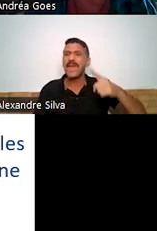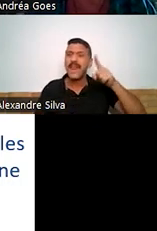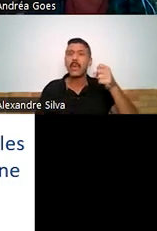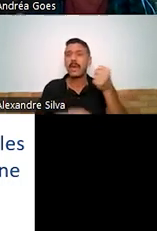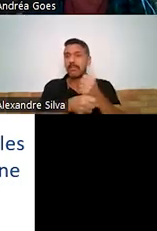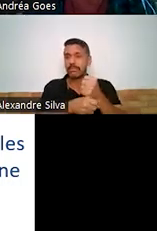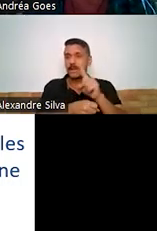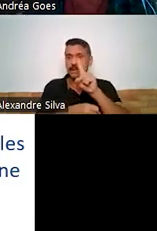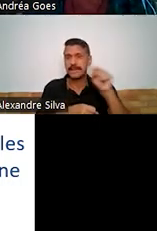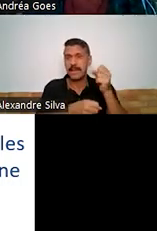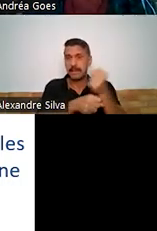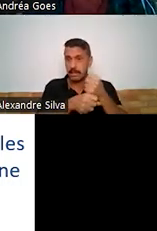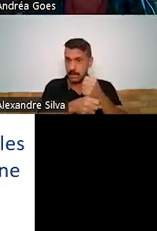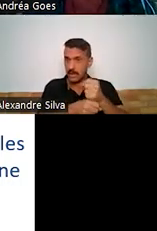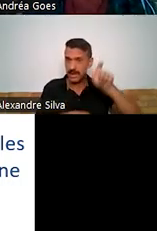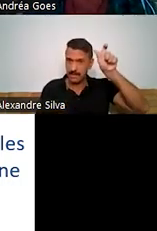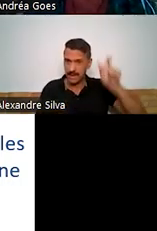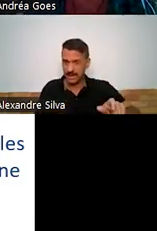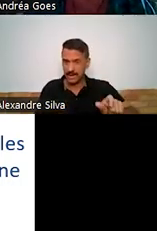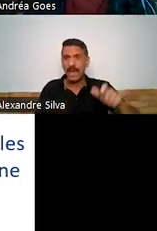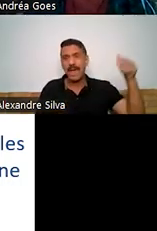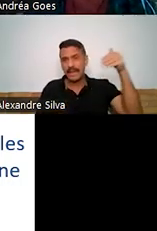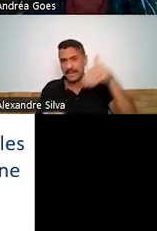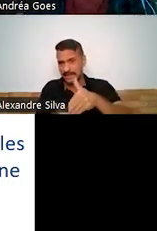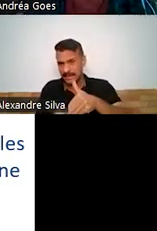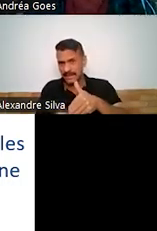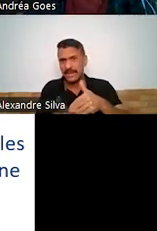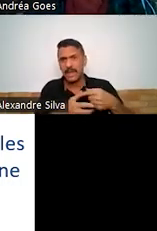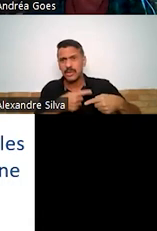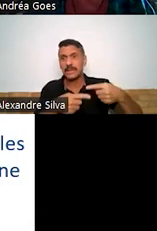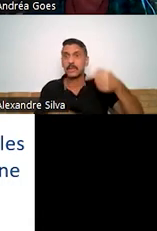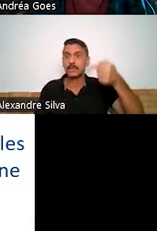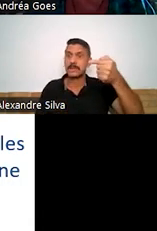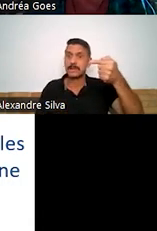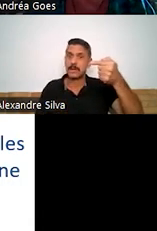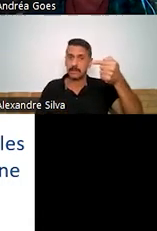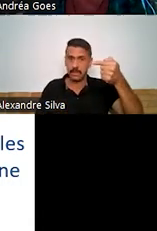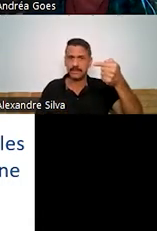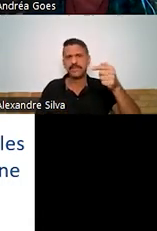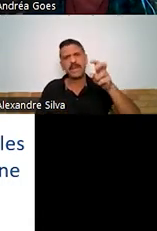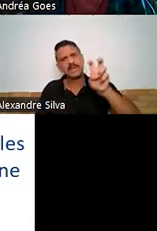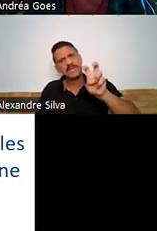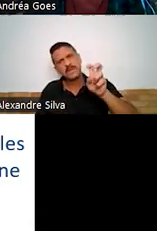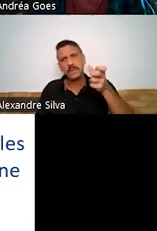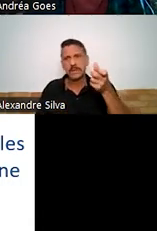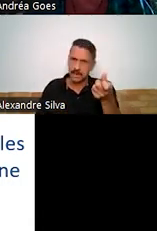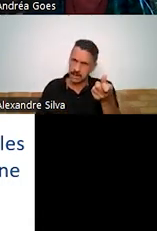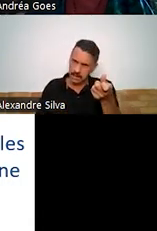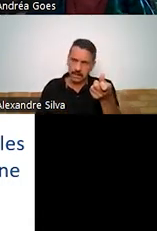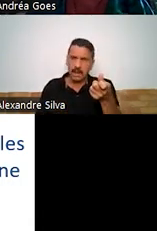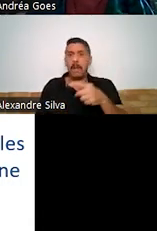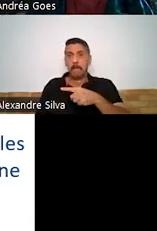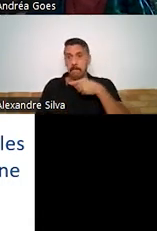daí o nome 100 anos, que vai até quase a geração 7, ela morre aqui entre os 5 e os 6, se não me